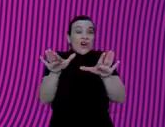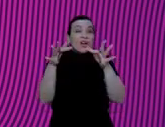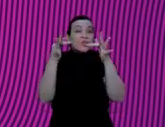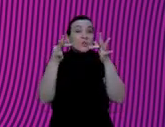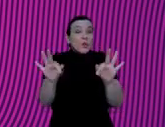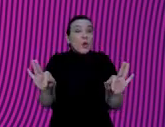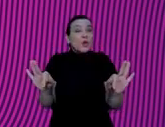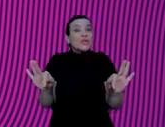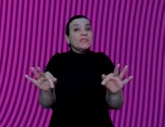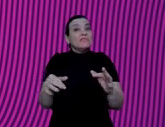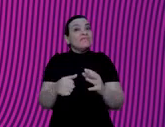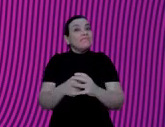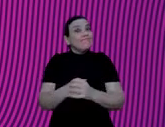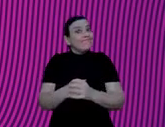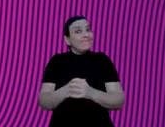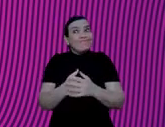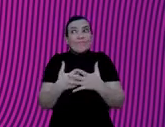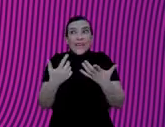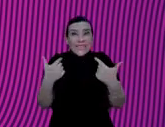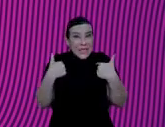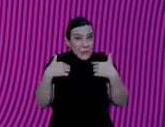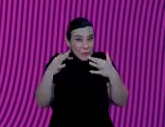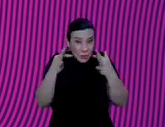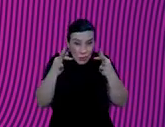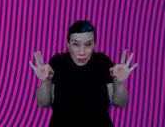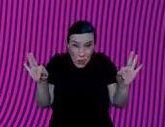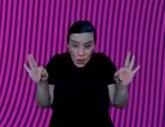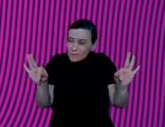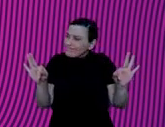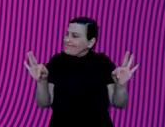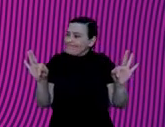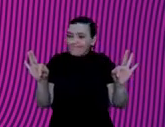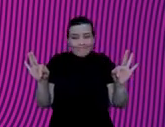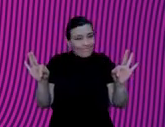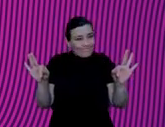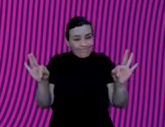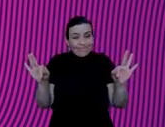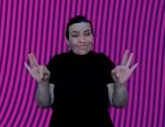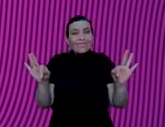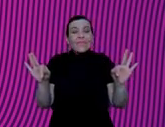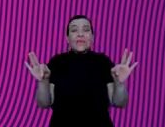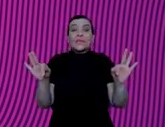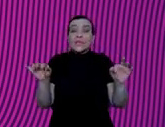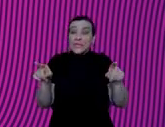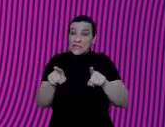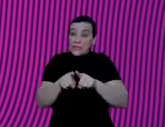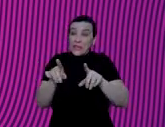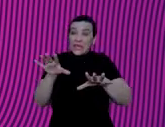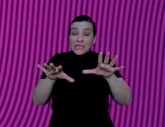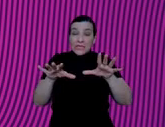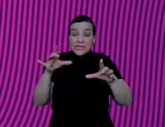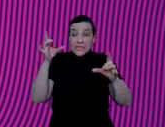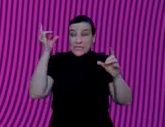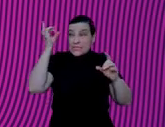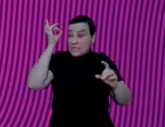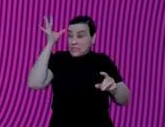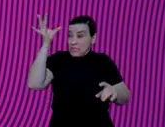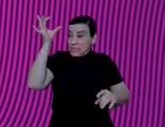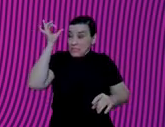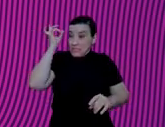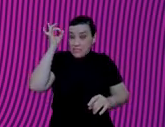Mas eu não tenho só dor. Eu tenho dor, eu tenho as crises de enxaqueca, mas eu tenho